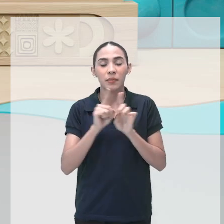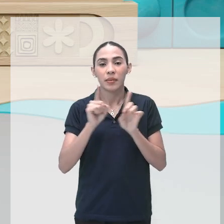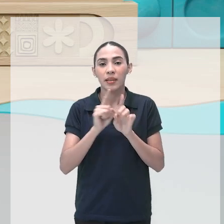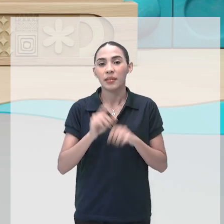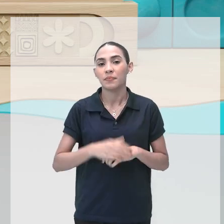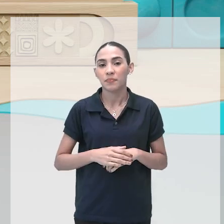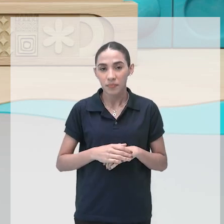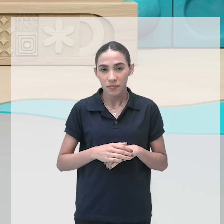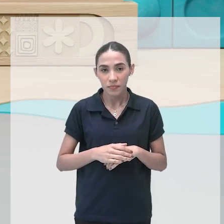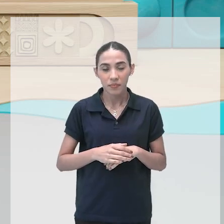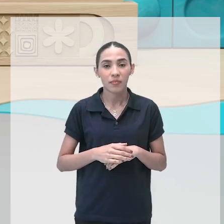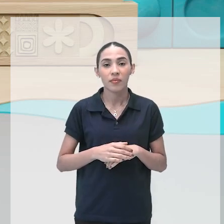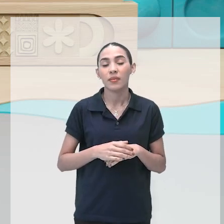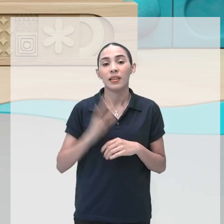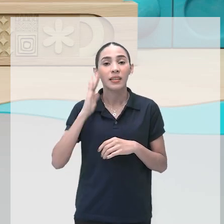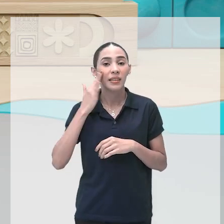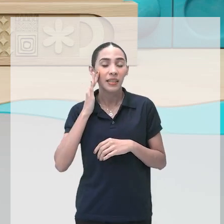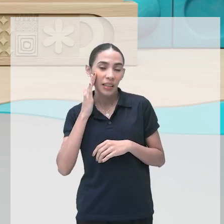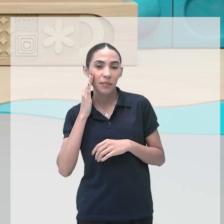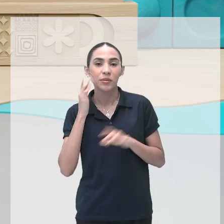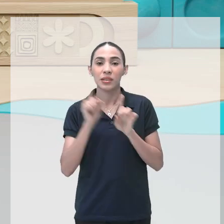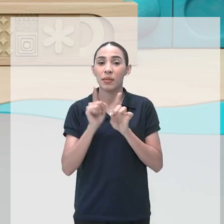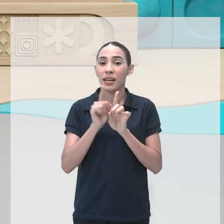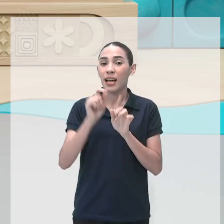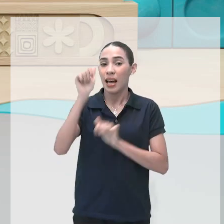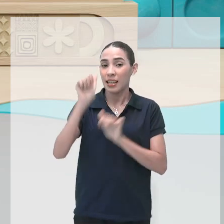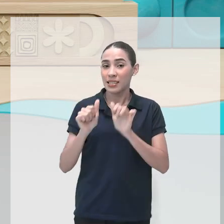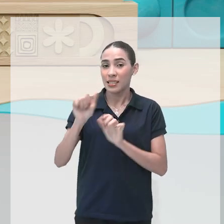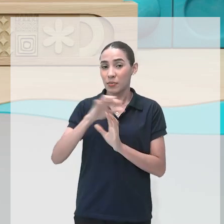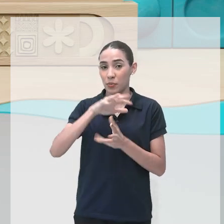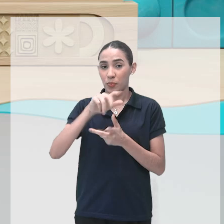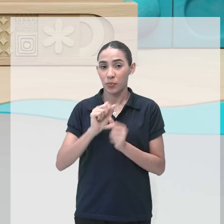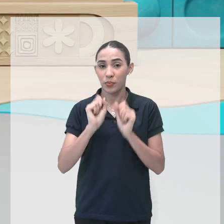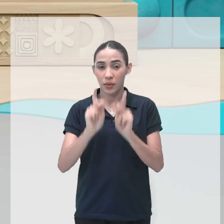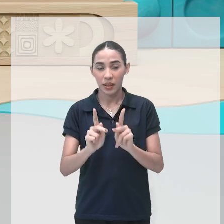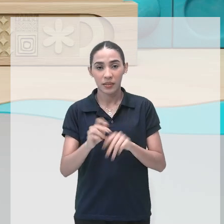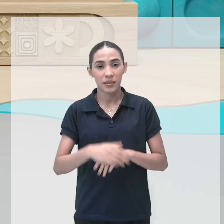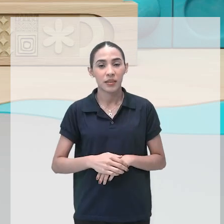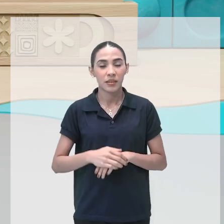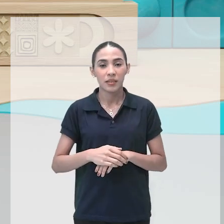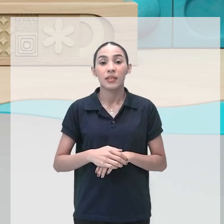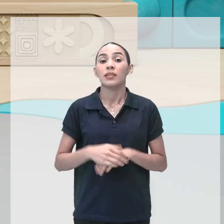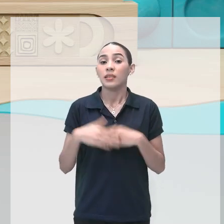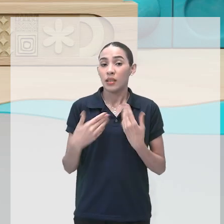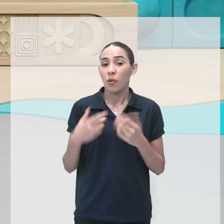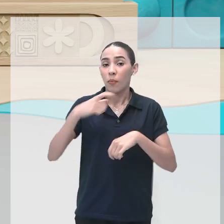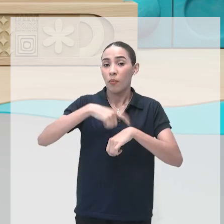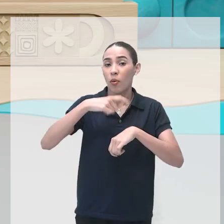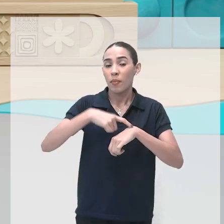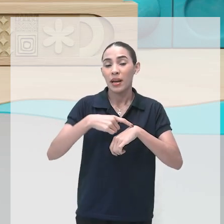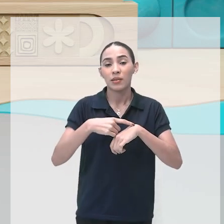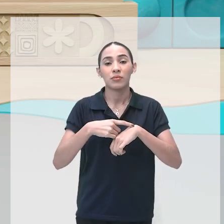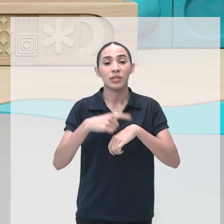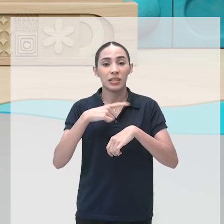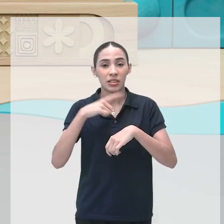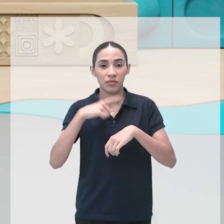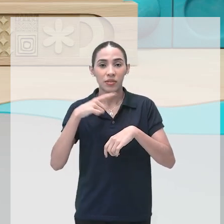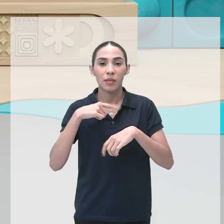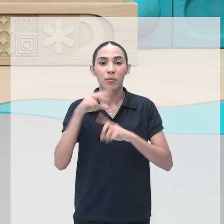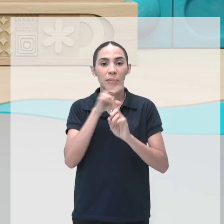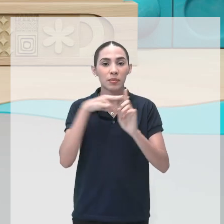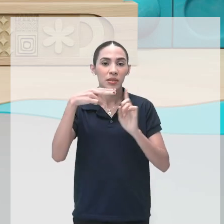forma como nós vemos e pensamos no mundo, ok? Toda vez que temos um ponto de vista, que estamos em um debate, que